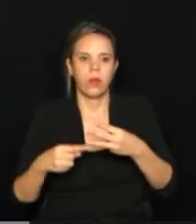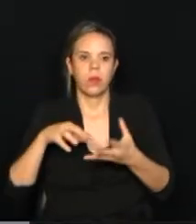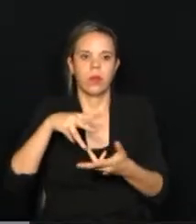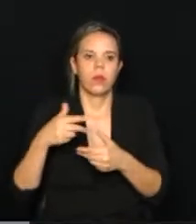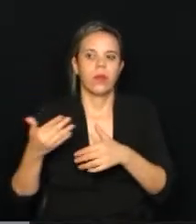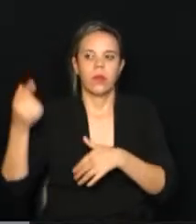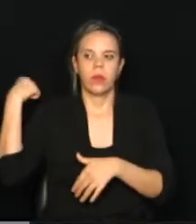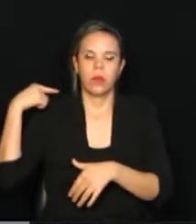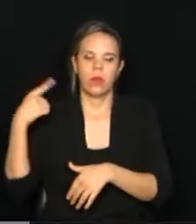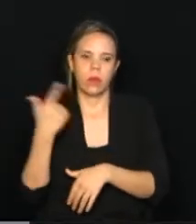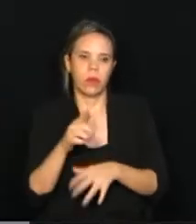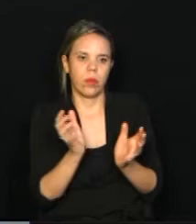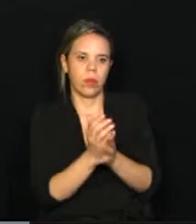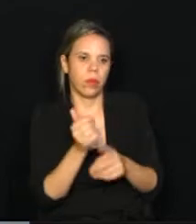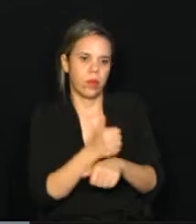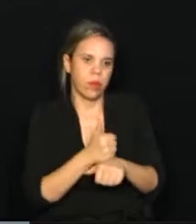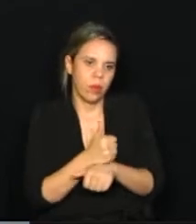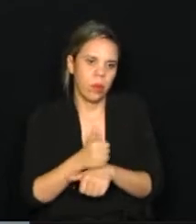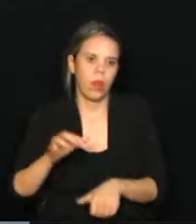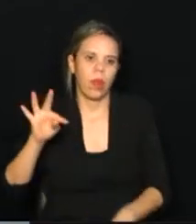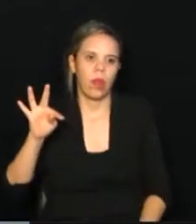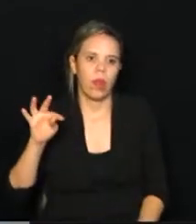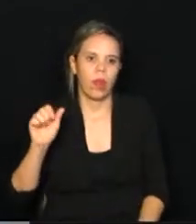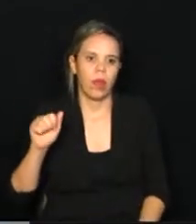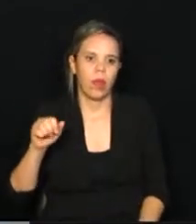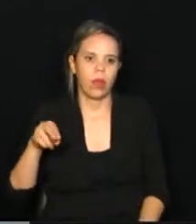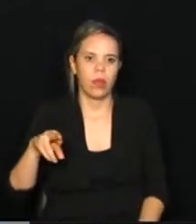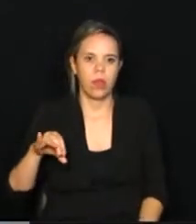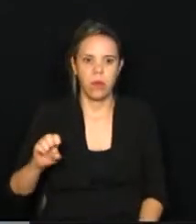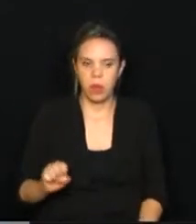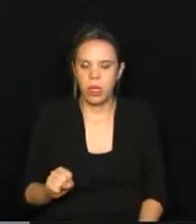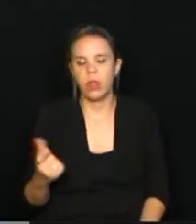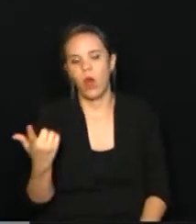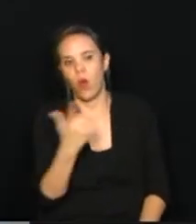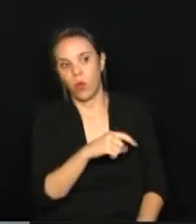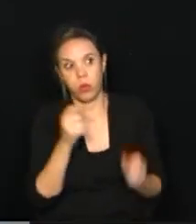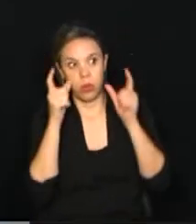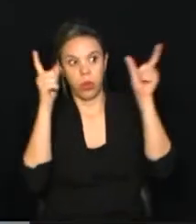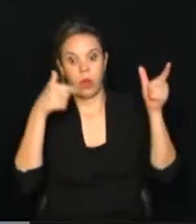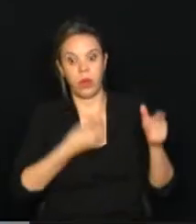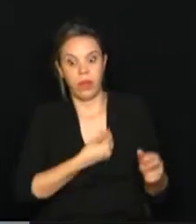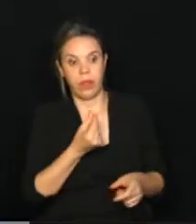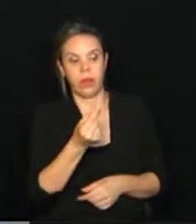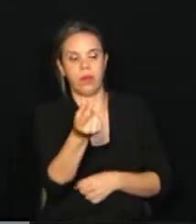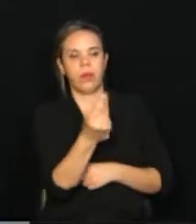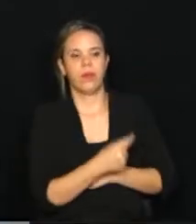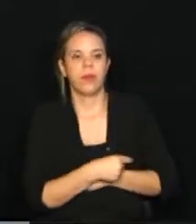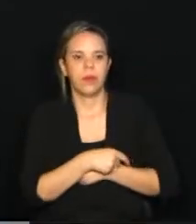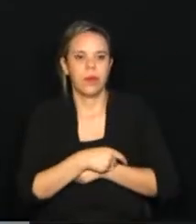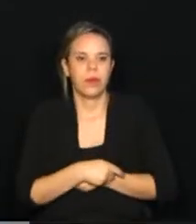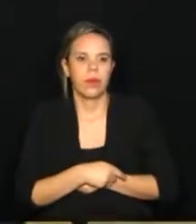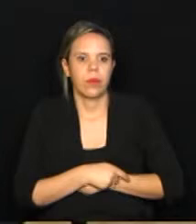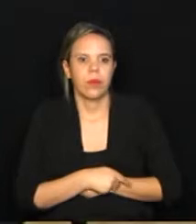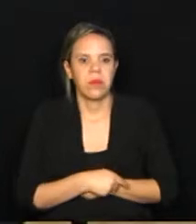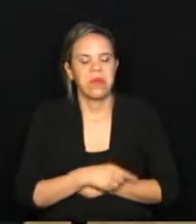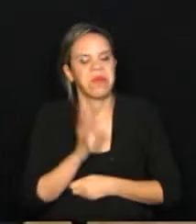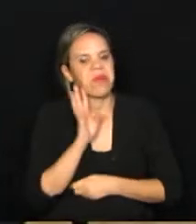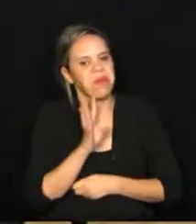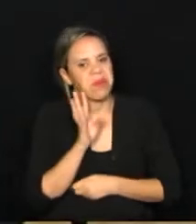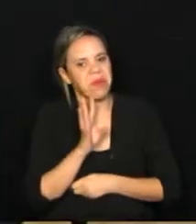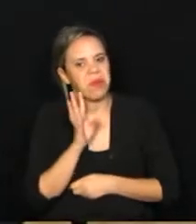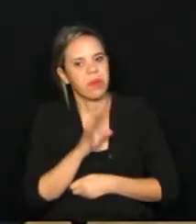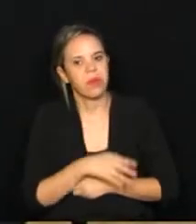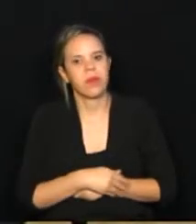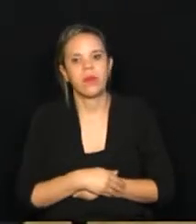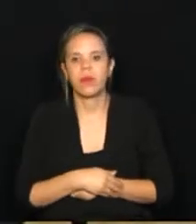né? Então foi aí que comecei a acordar e ver que realmente isso era para minha vida toda. Que bacana.